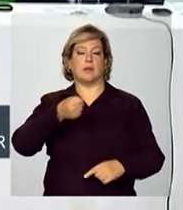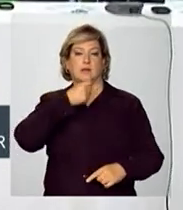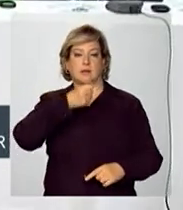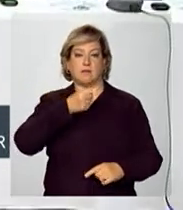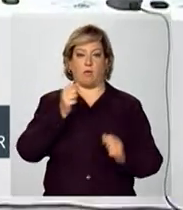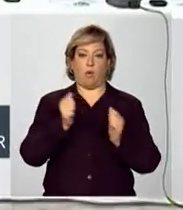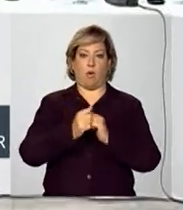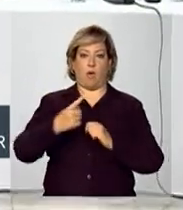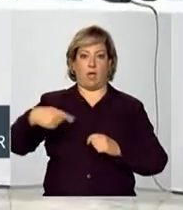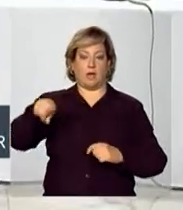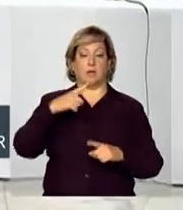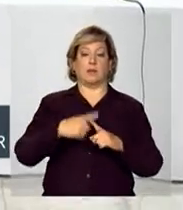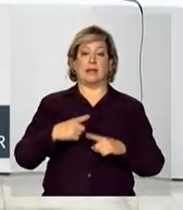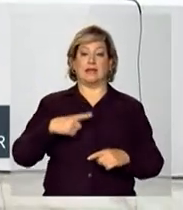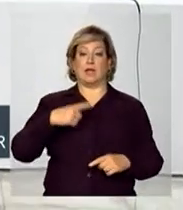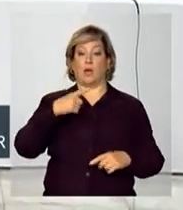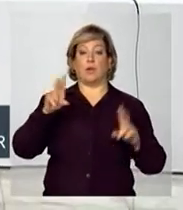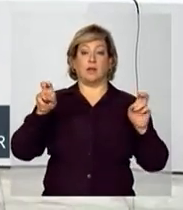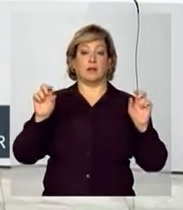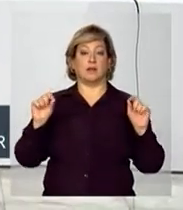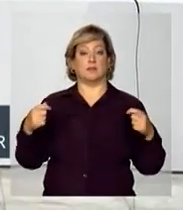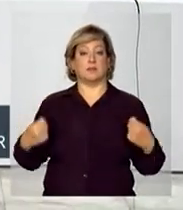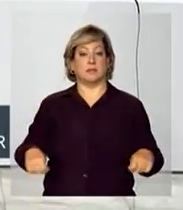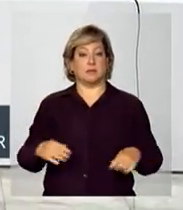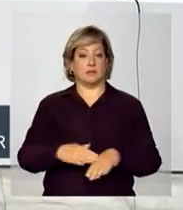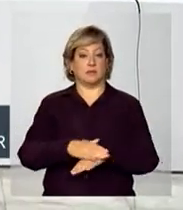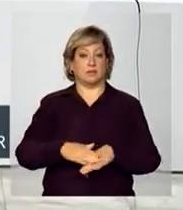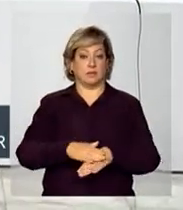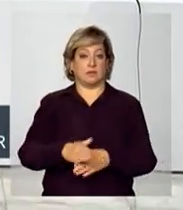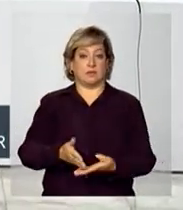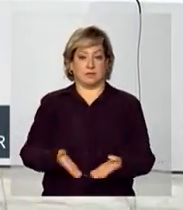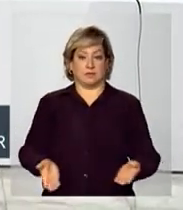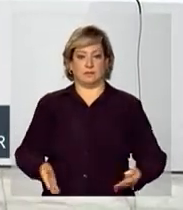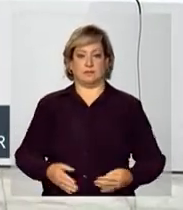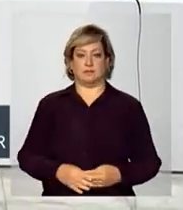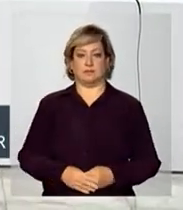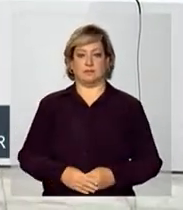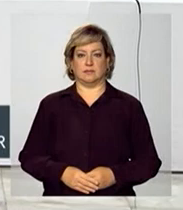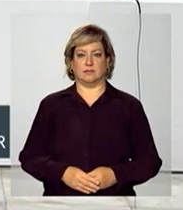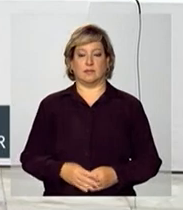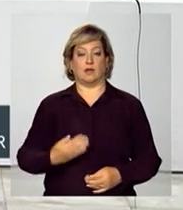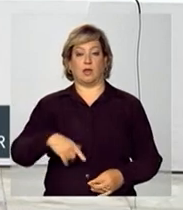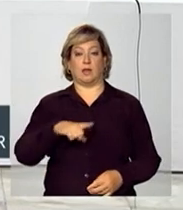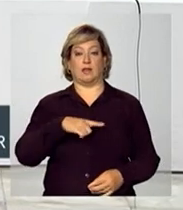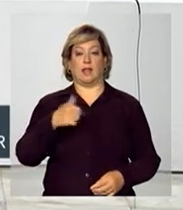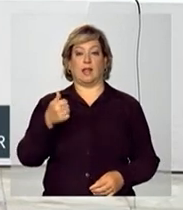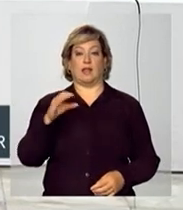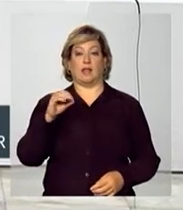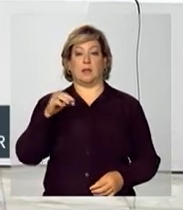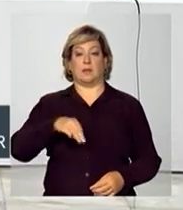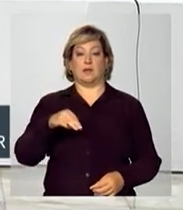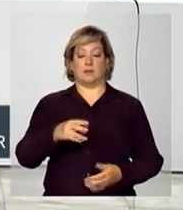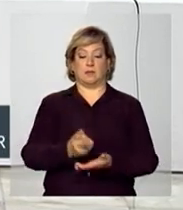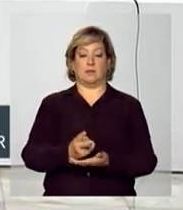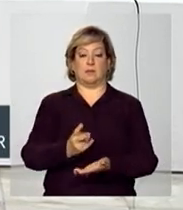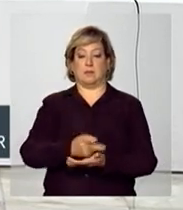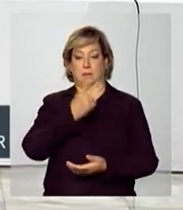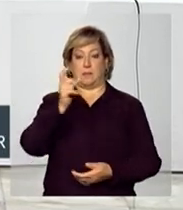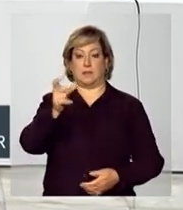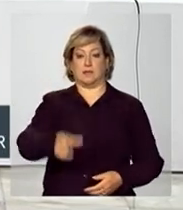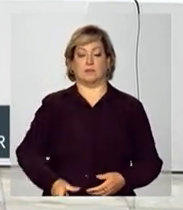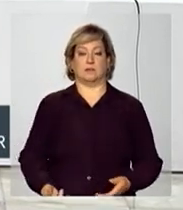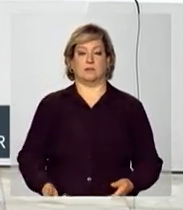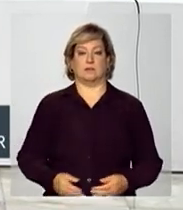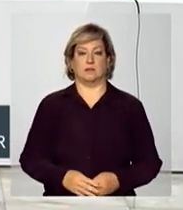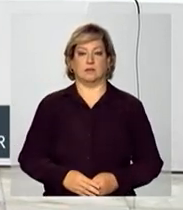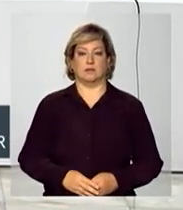eles que tem os outros temas ali que precisam ser abordados pelas outras áreas nós estamos a 10 minutos na mesma pessoa as medidas